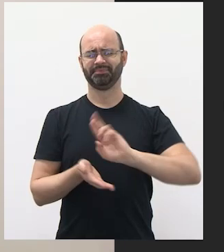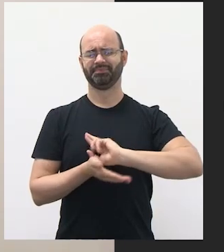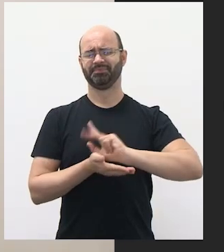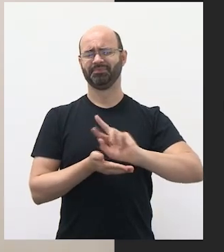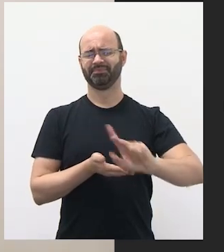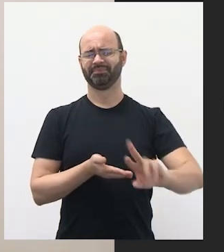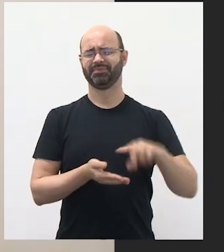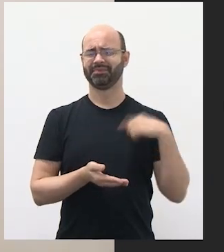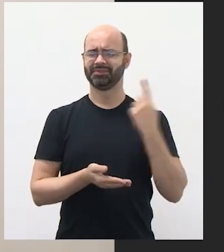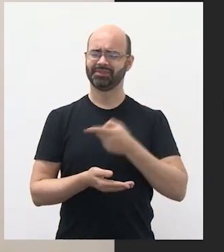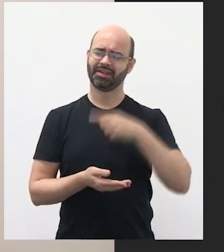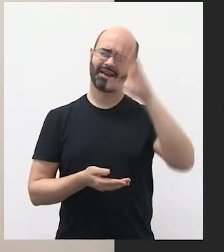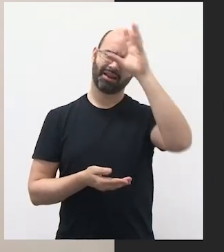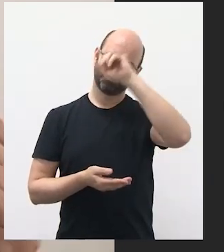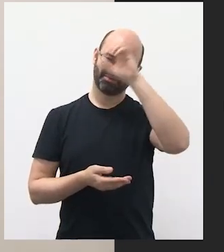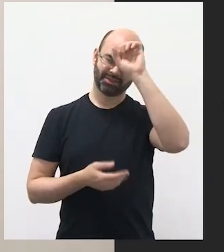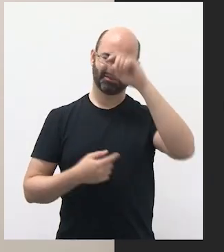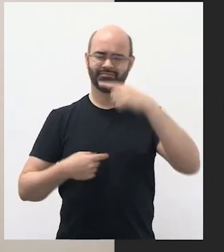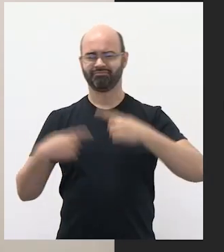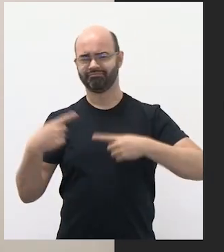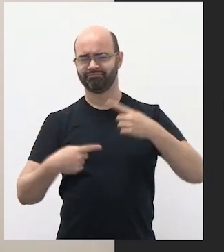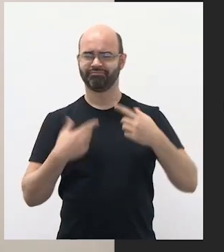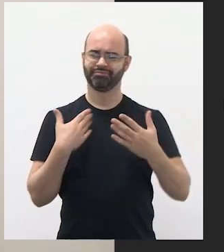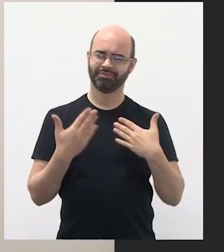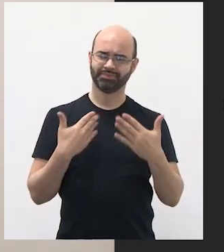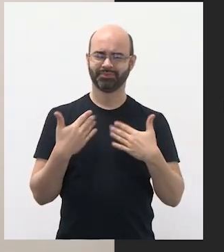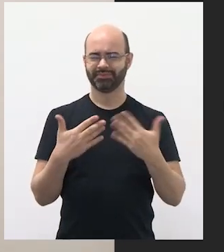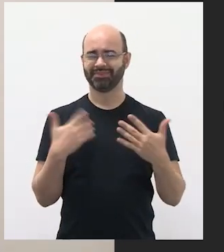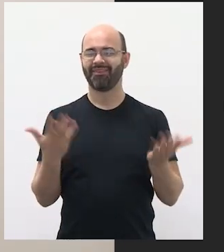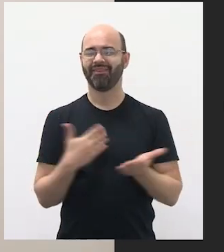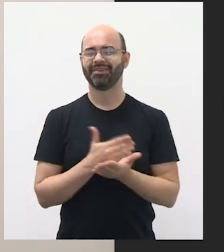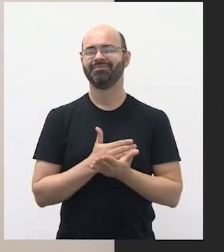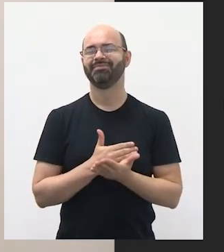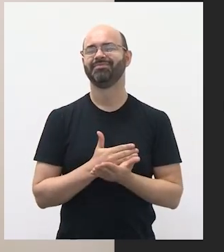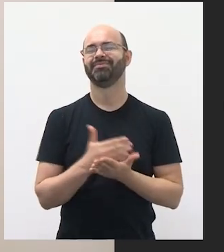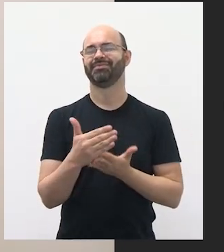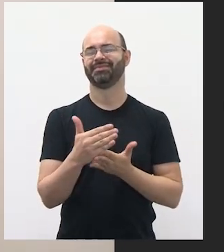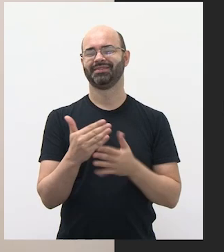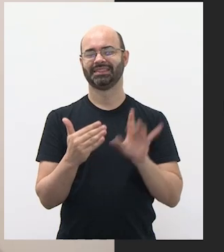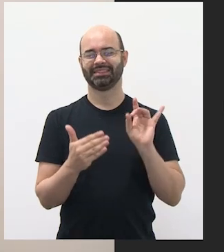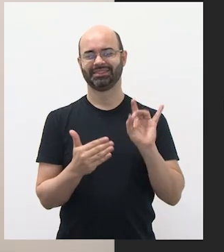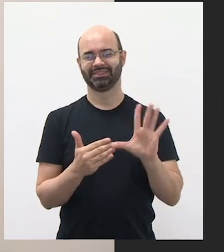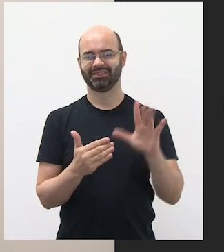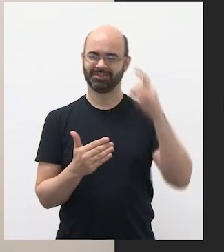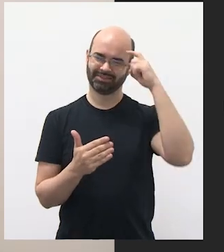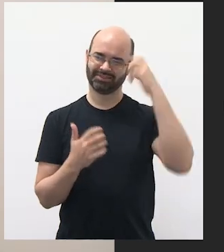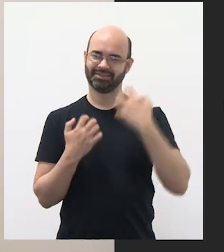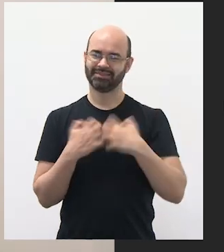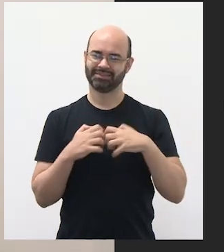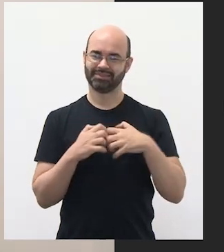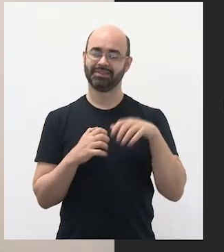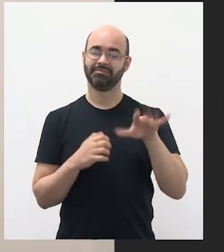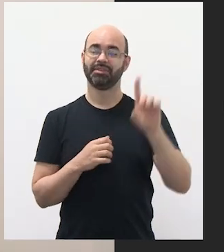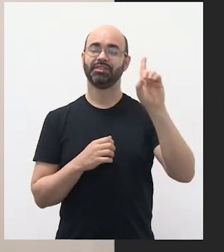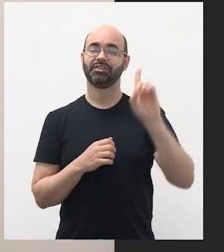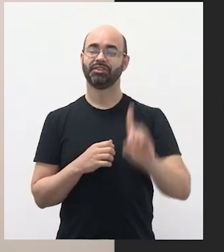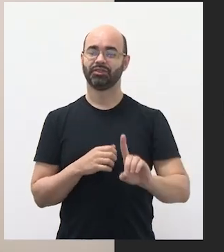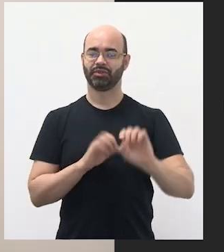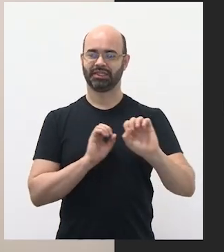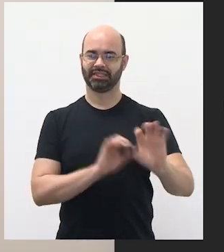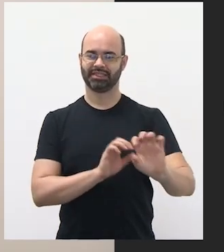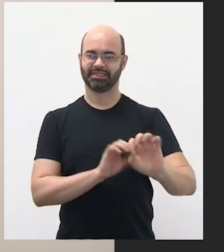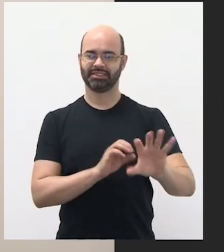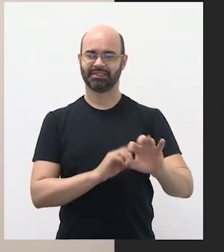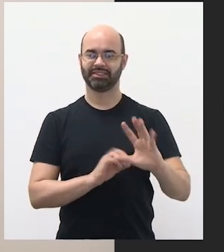e discutir. Então hoje é só um start aí para a gente poder pensar sobre isso. As escolas, as diretorias de ensino, né, além